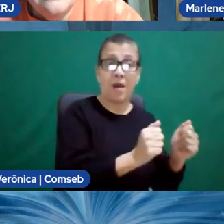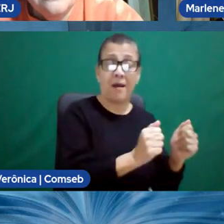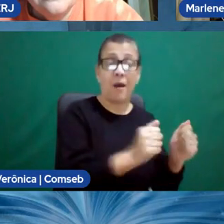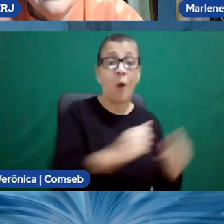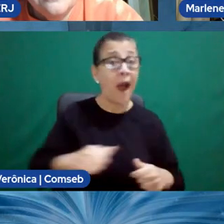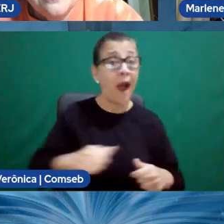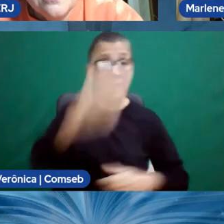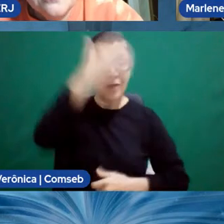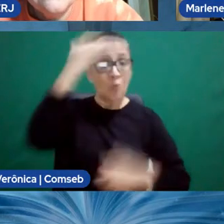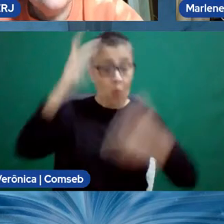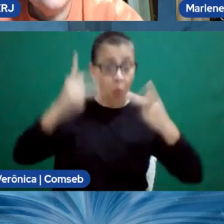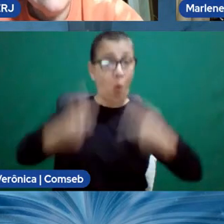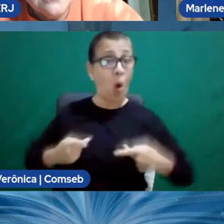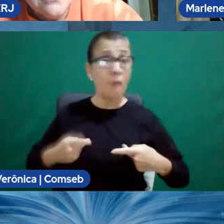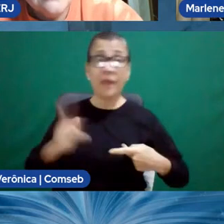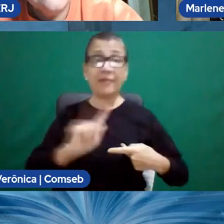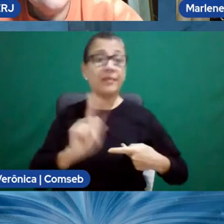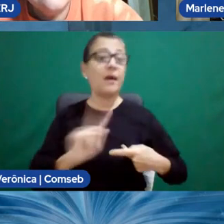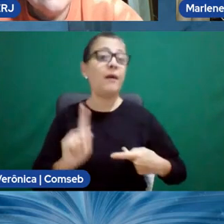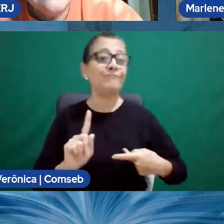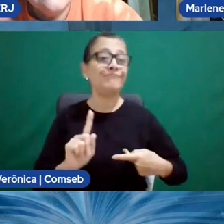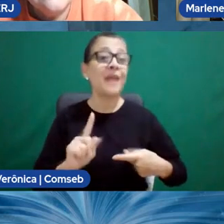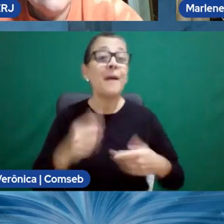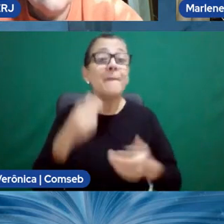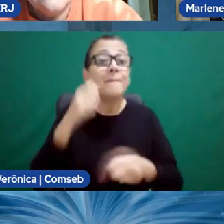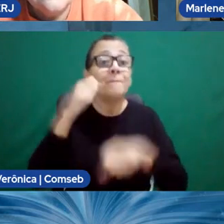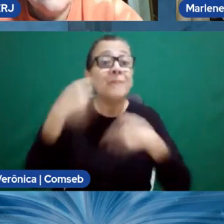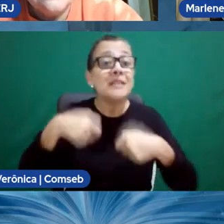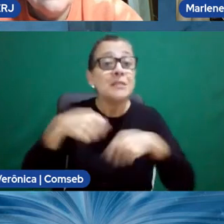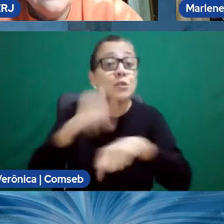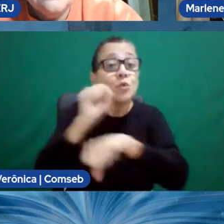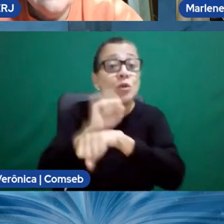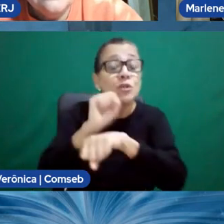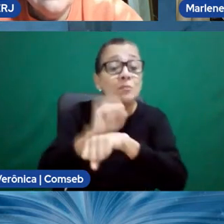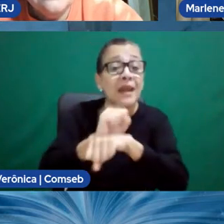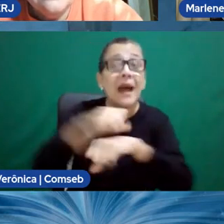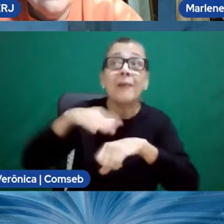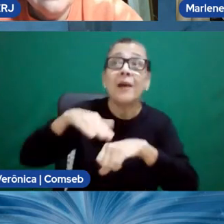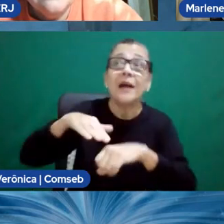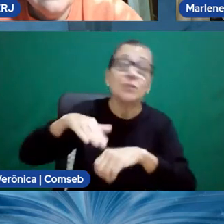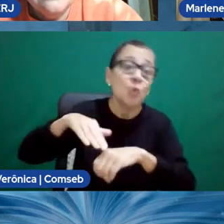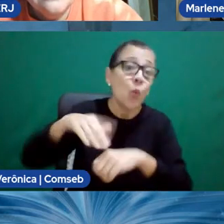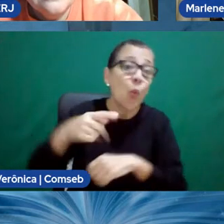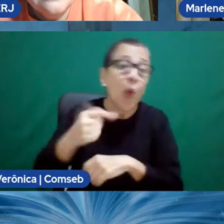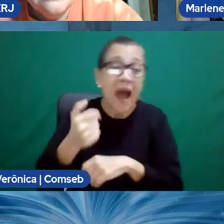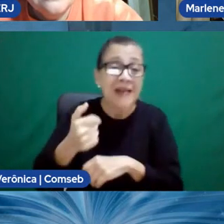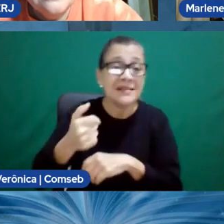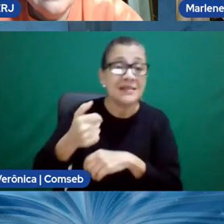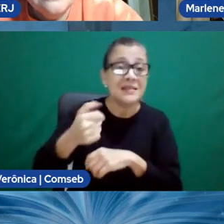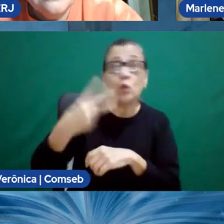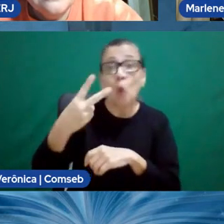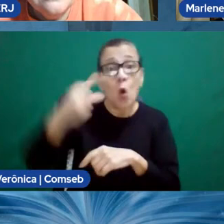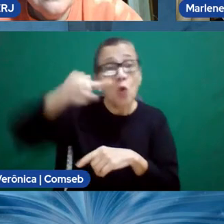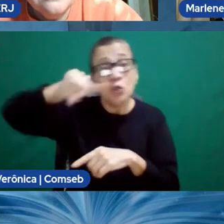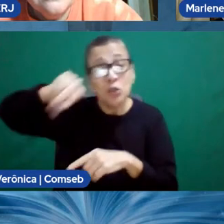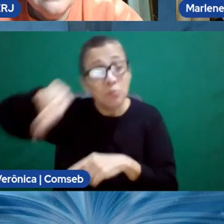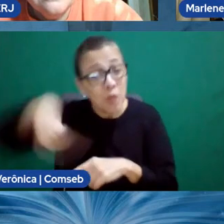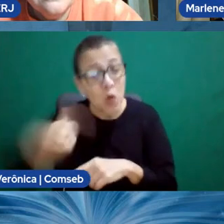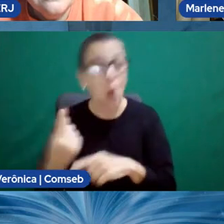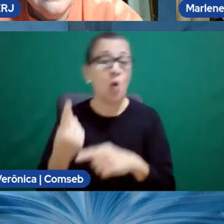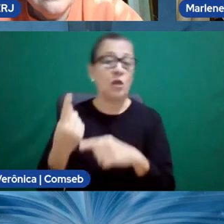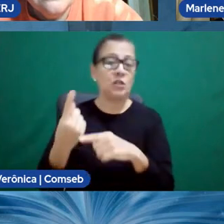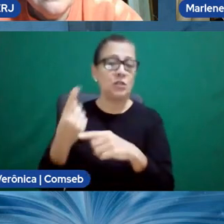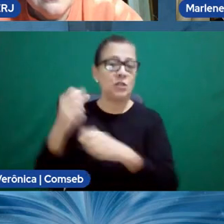não. Exigiu mais quase 2 milhões de anos para evoluir até o Homo sapiens atual, que foi a forma que